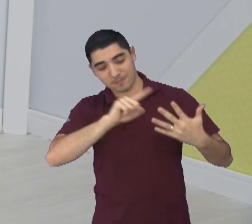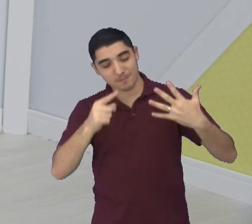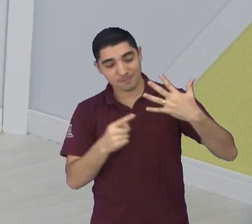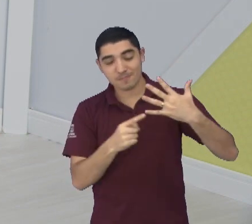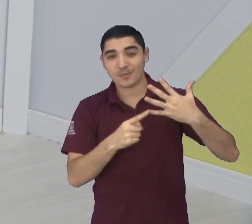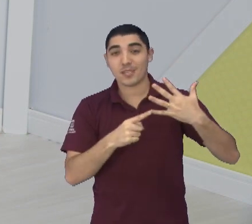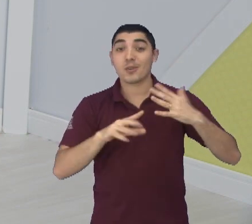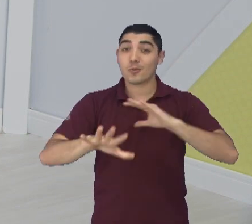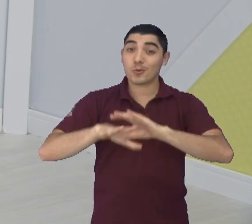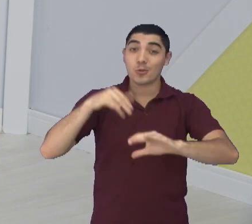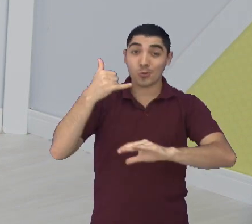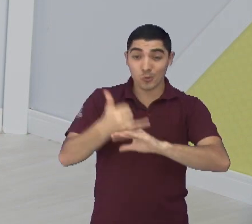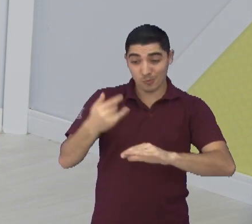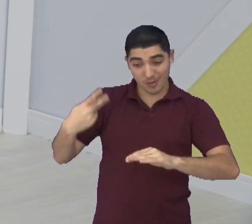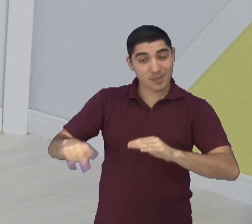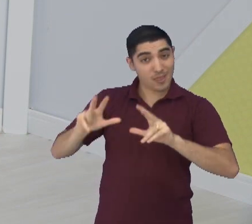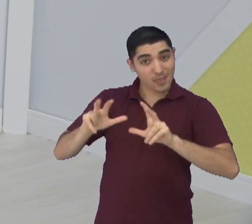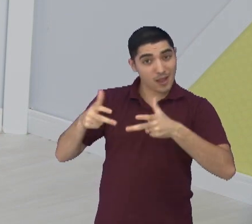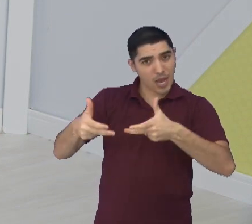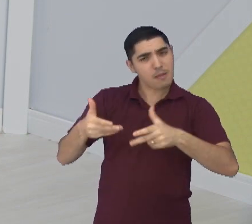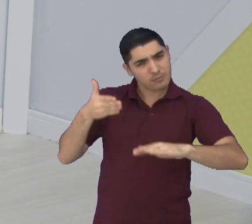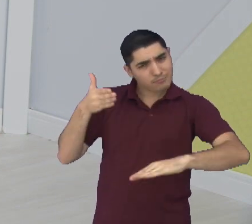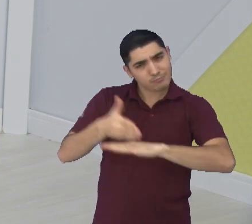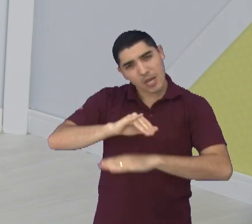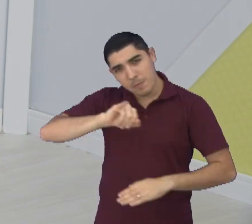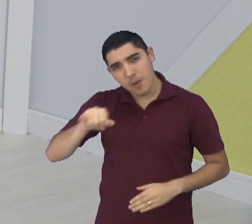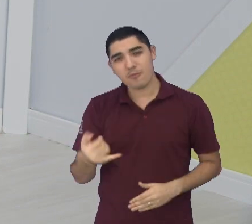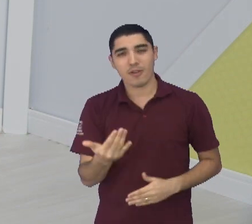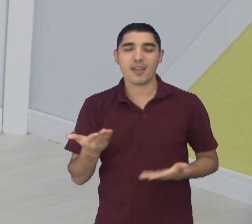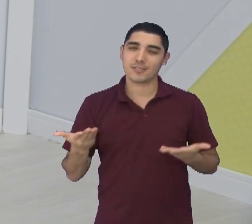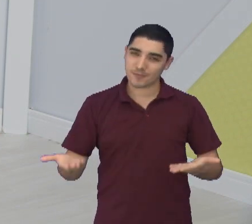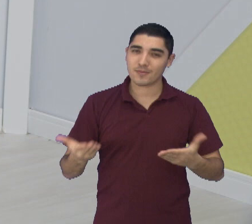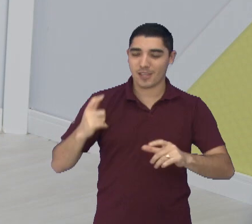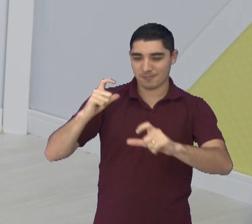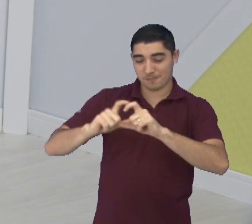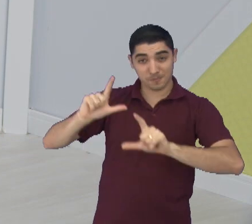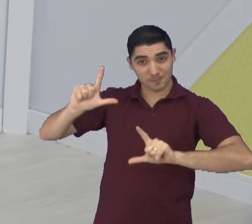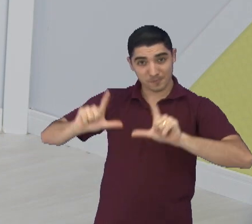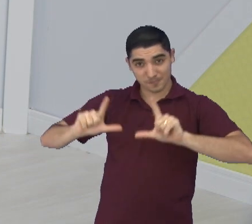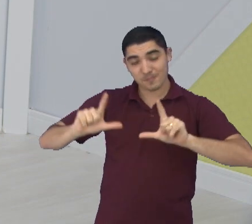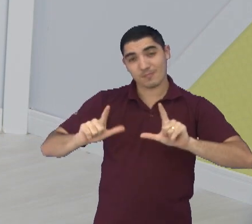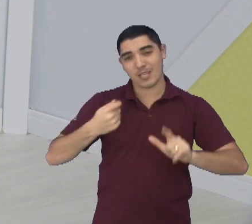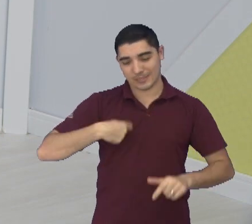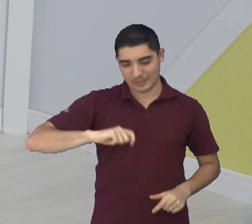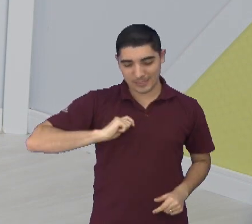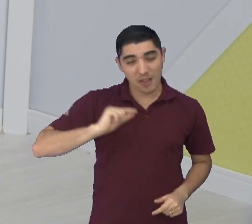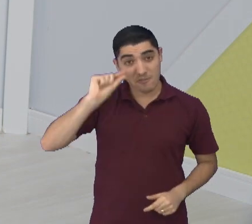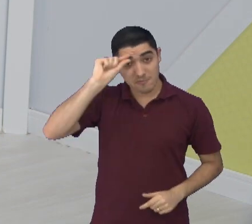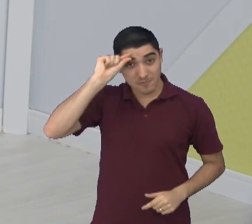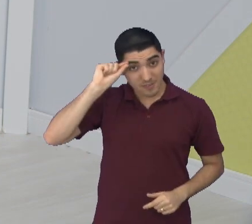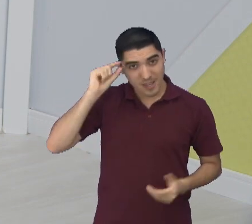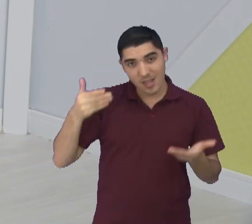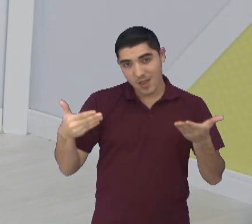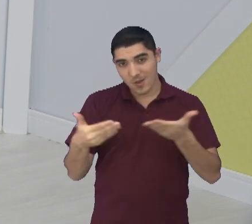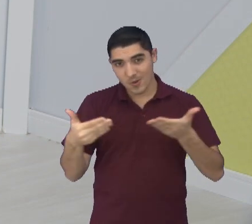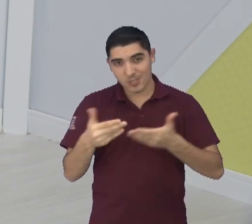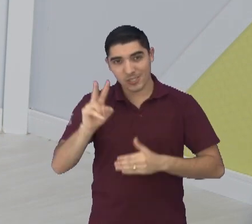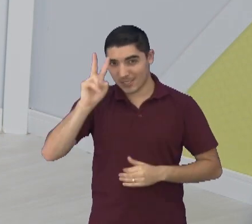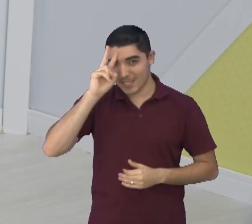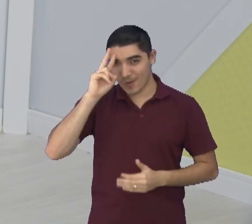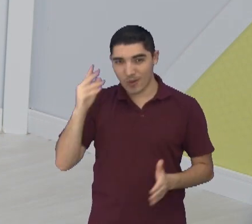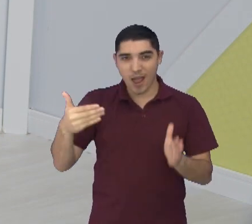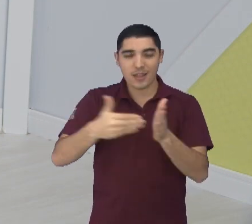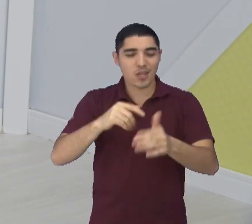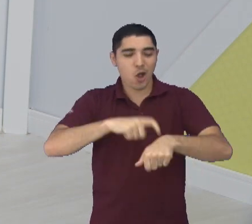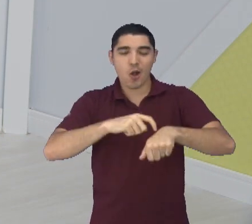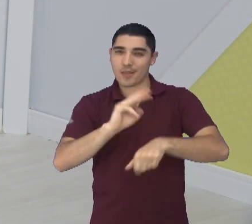camarasjc.sp.gov.br e estamos também no YouTube em digite TV Câmara SJC. Eu sou Vieira Júnior, eu vou com vocês nesta segunda-feira